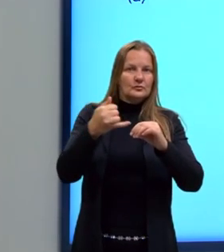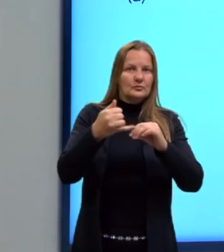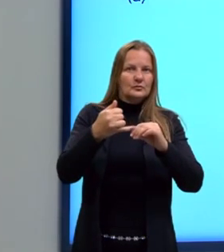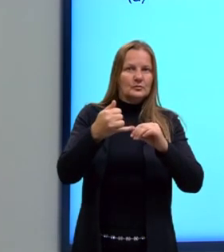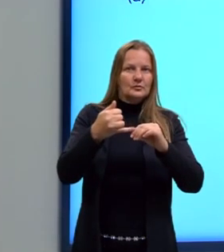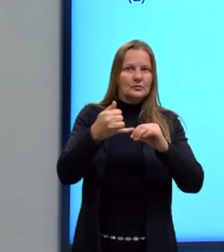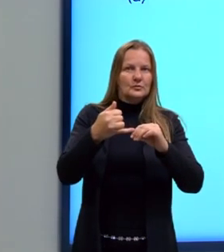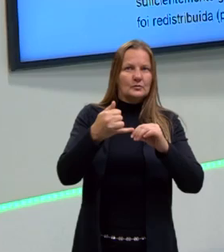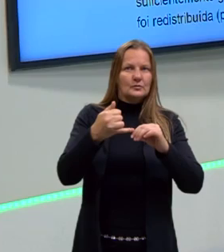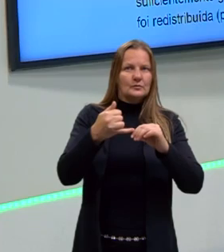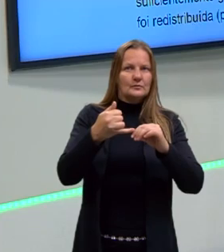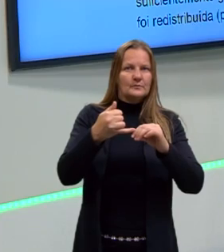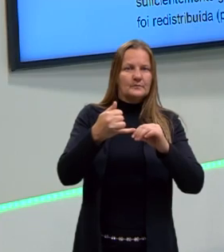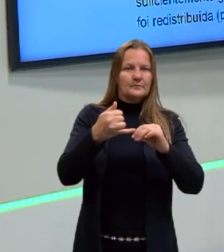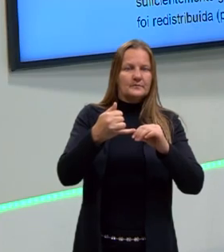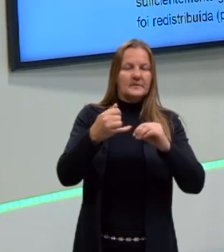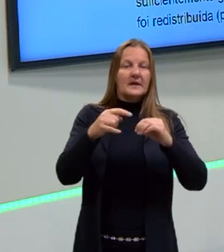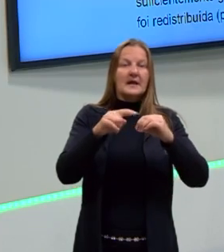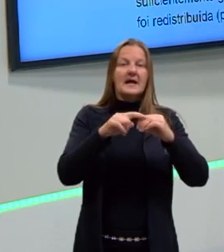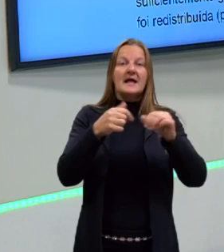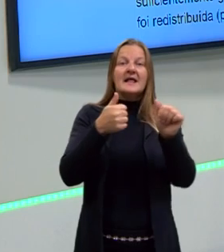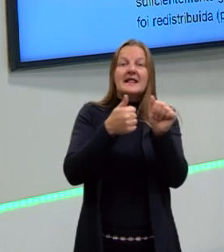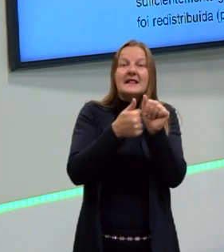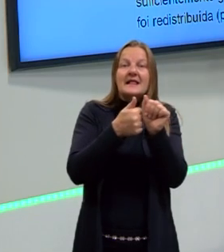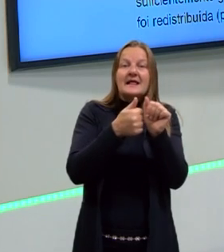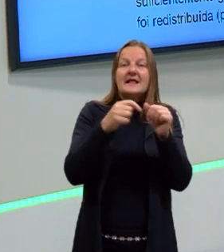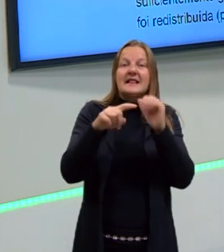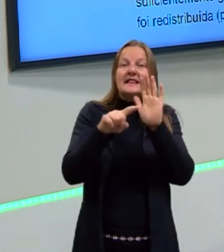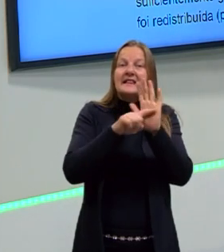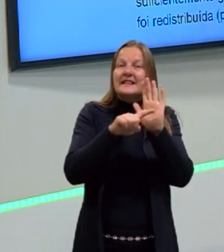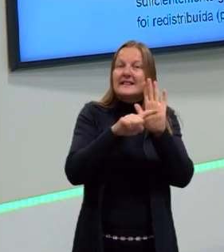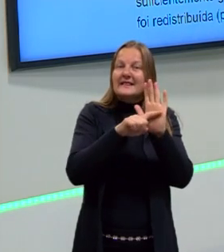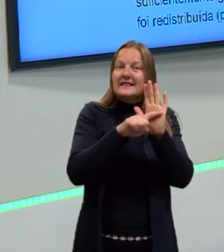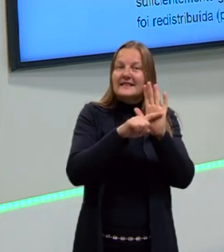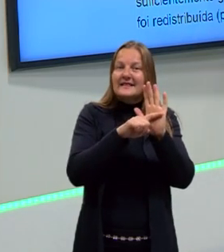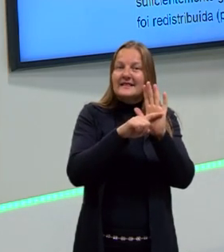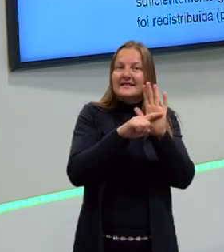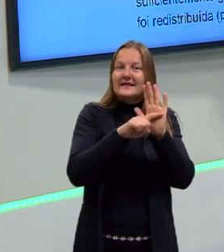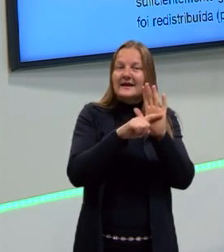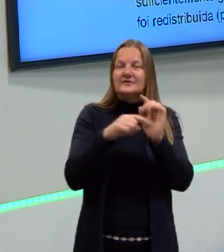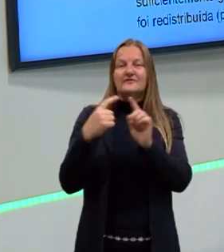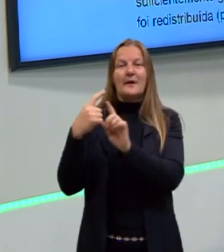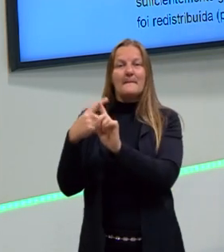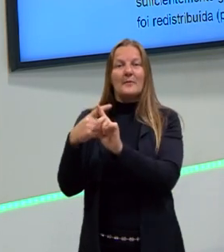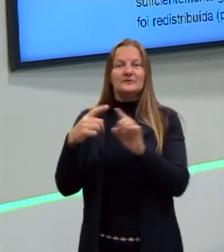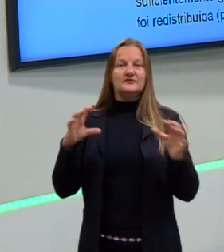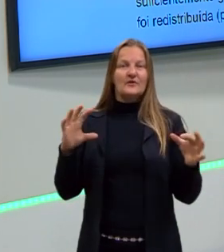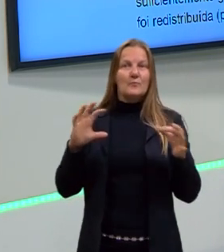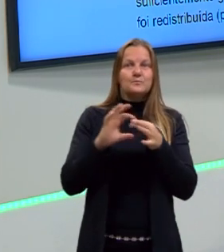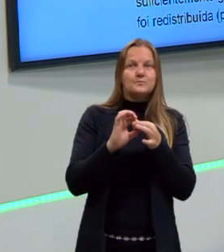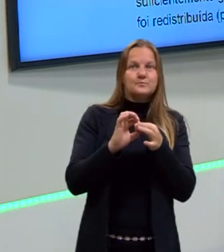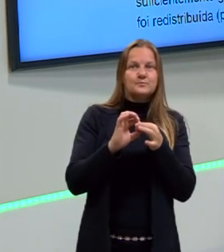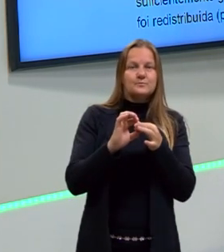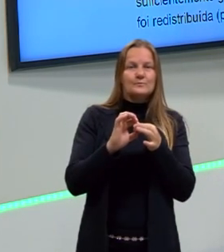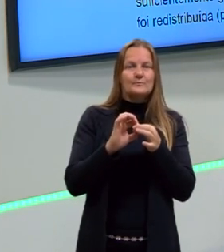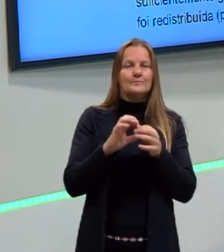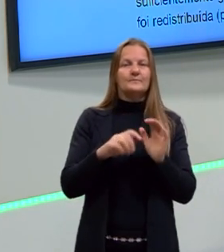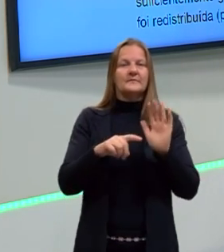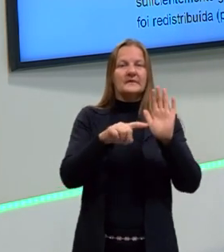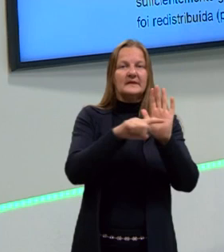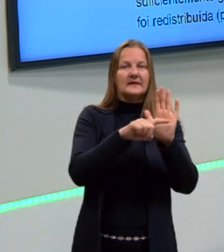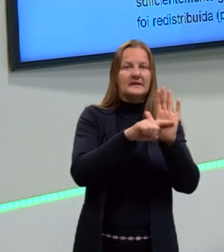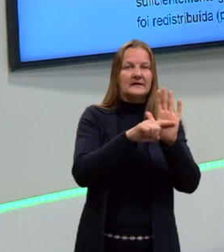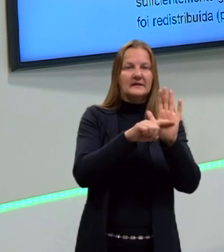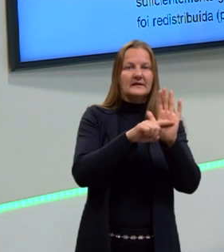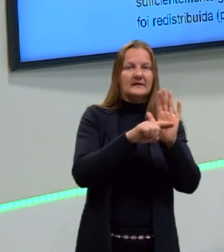positivas elas vão entender então a querer ficar próxima do negativo que cargas Opostas se atraem né e as